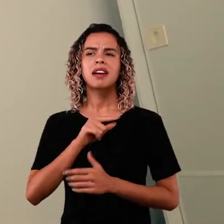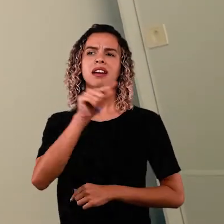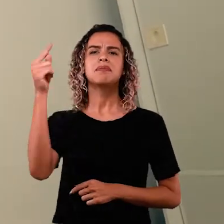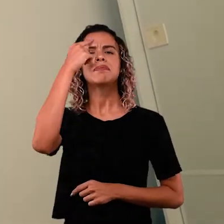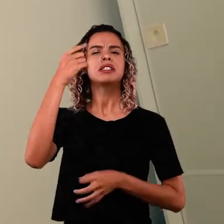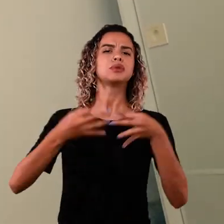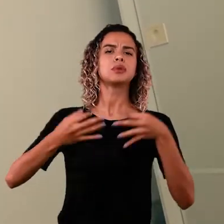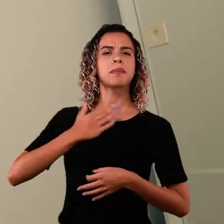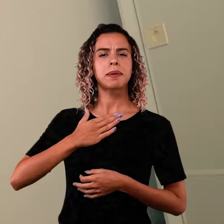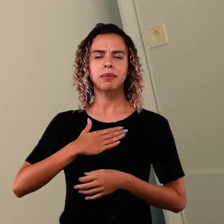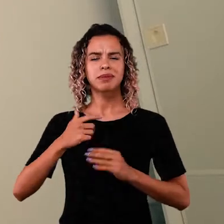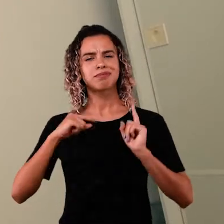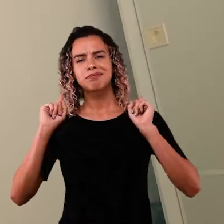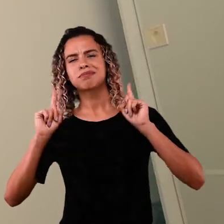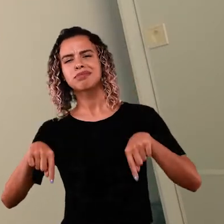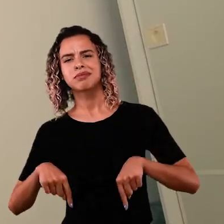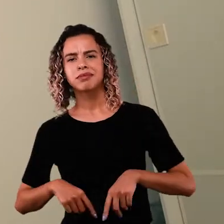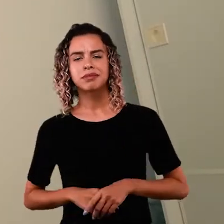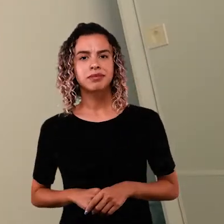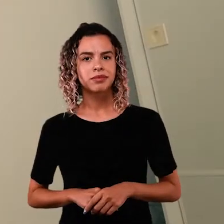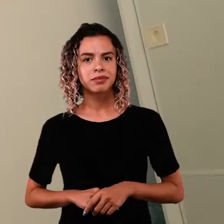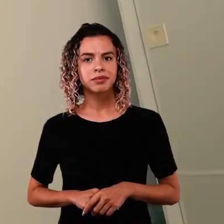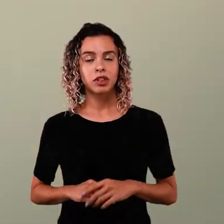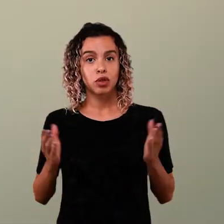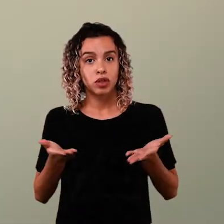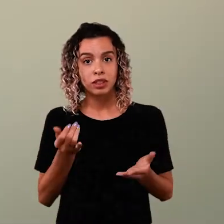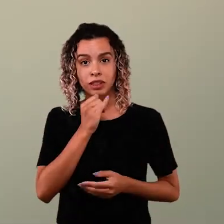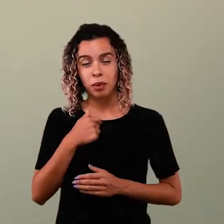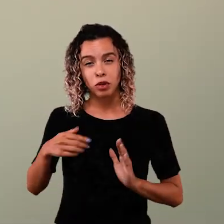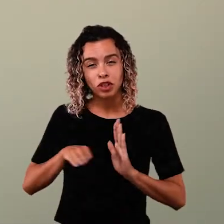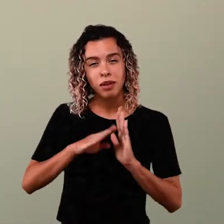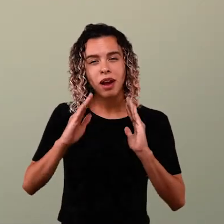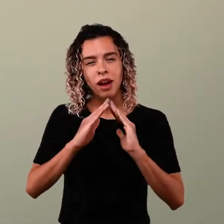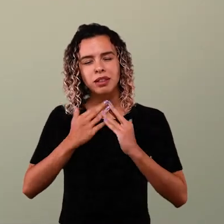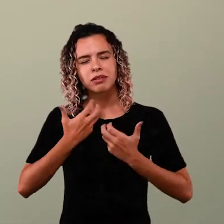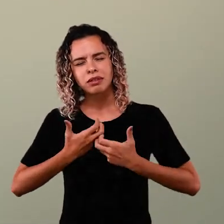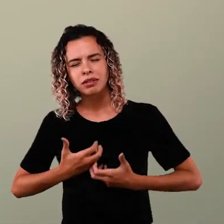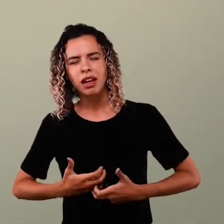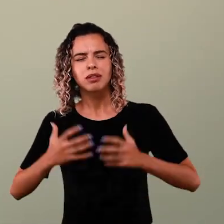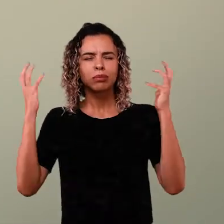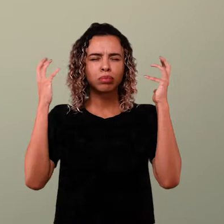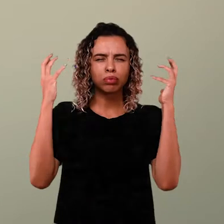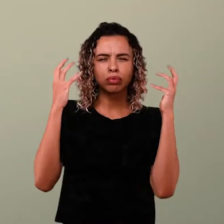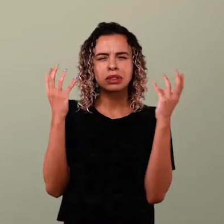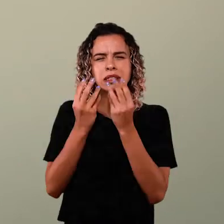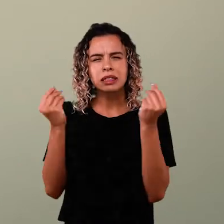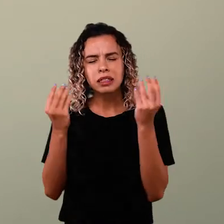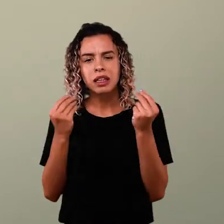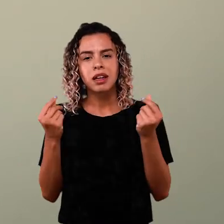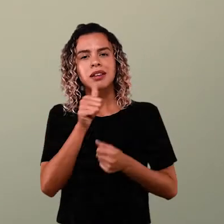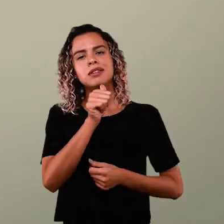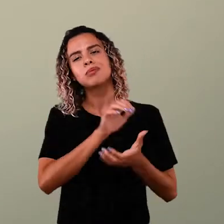importar com aquilo que as pessoas iriam pensar com que eu fizesse, eu deixasse de fazer. Hoje, Pedro, por exemplo, diagnosticado aos 28 anos. Todo dia de